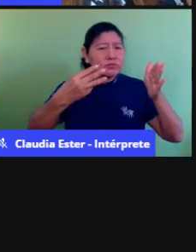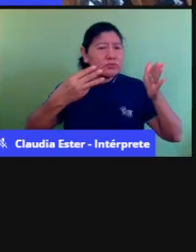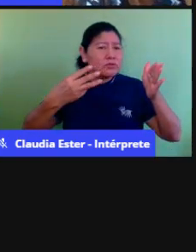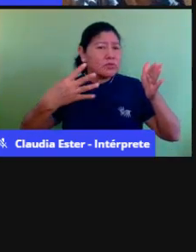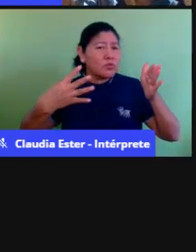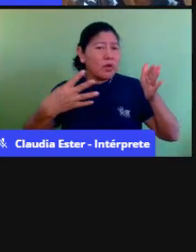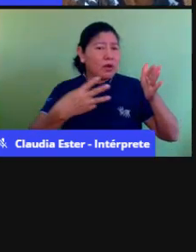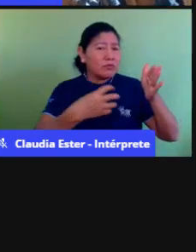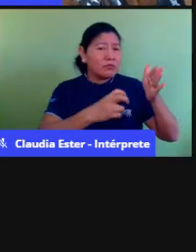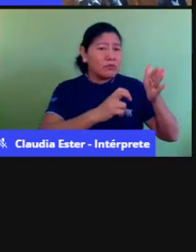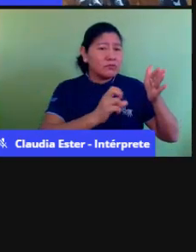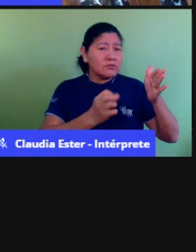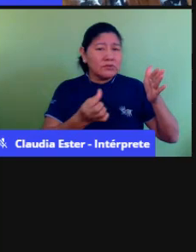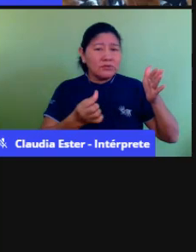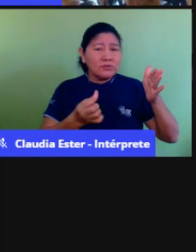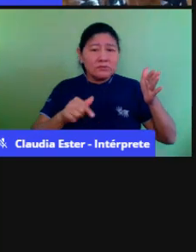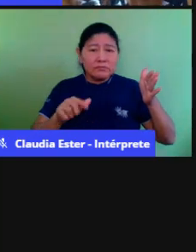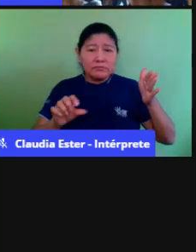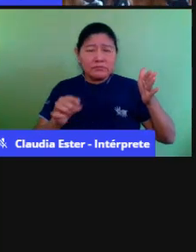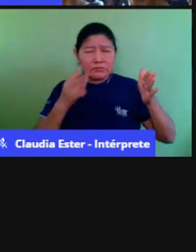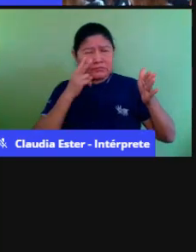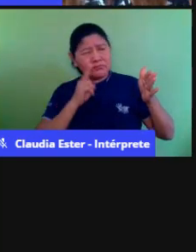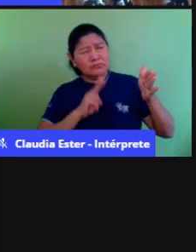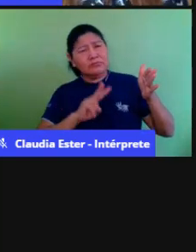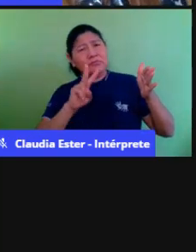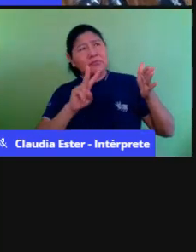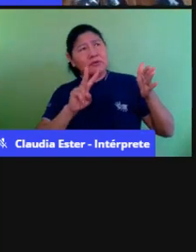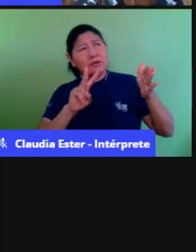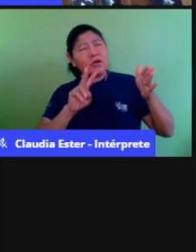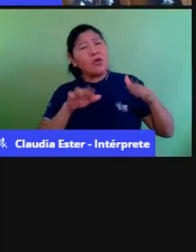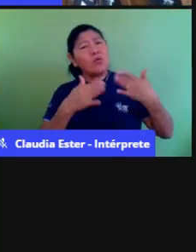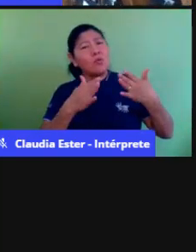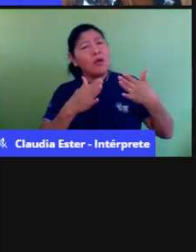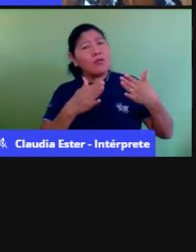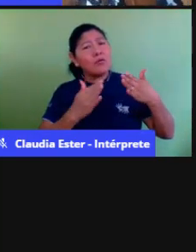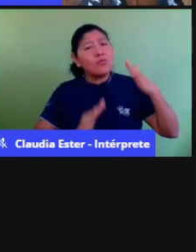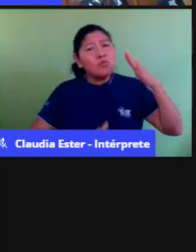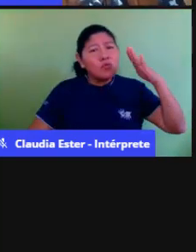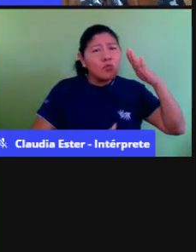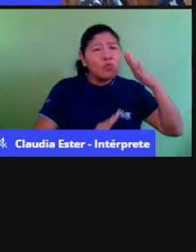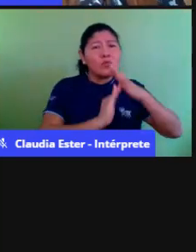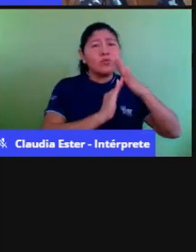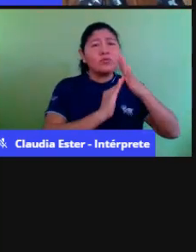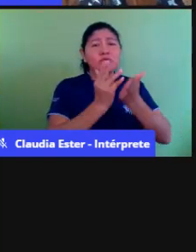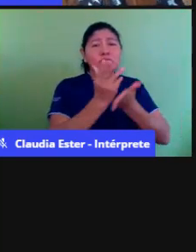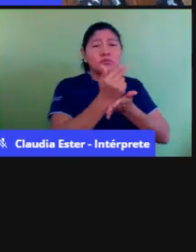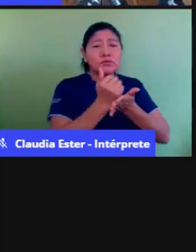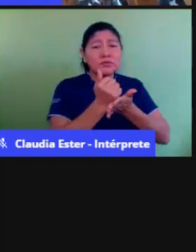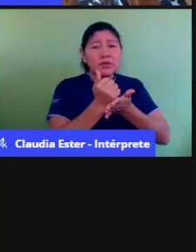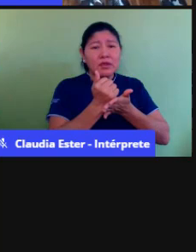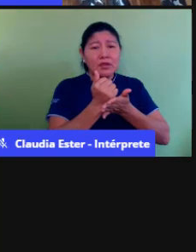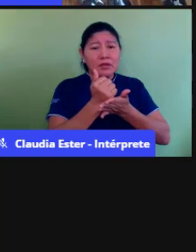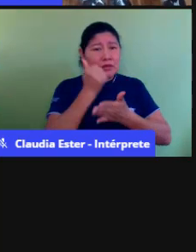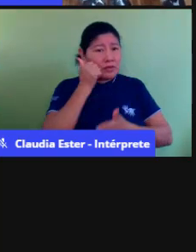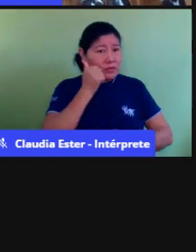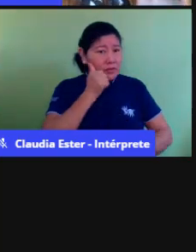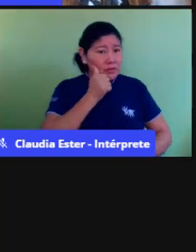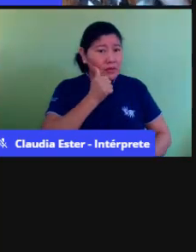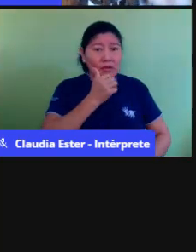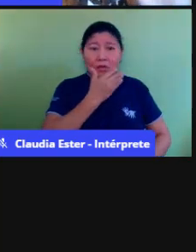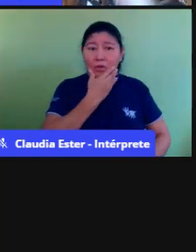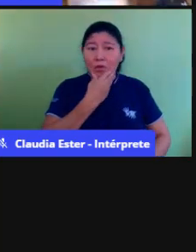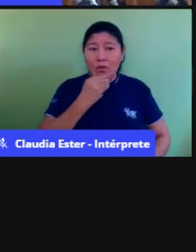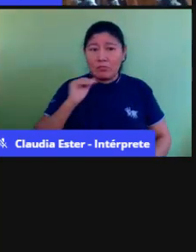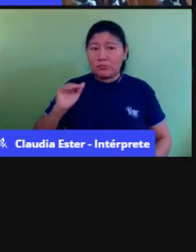deles nós diríamos que foi a produção final de um desenho de um adulto? E apesar